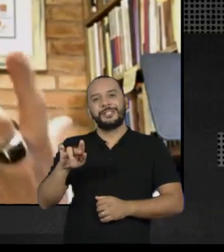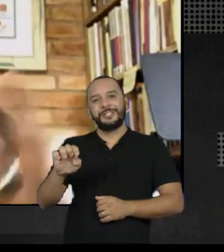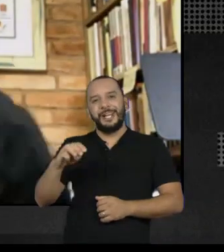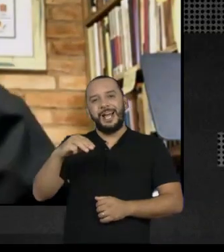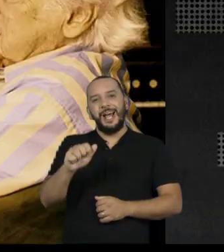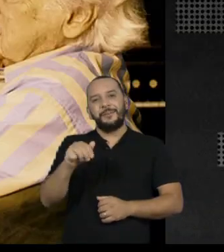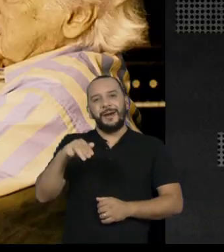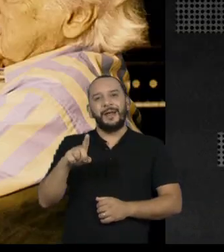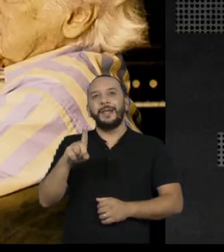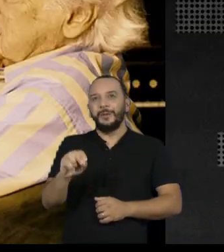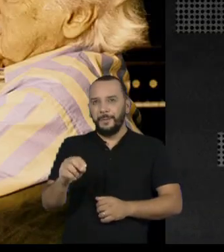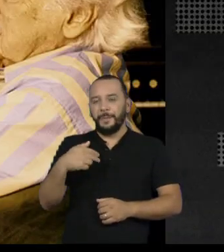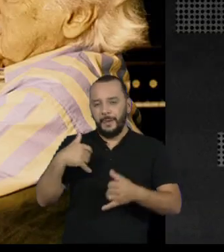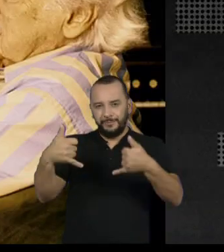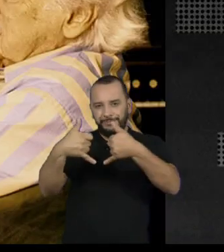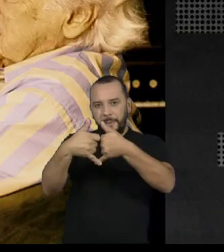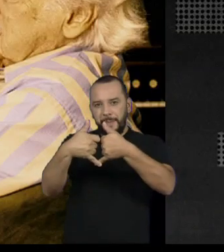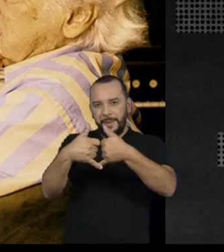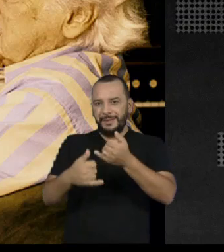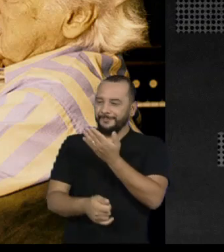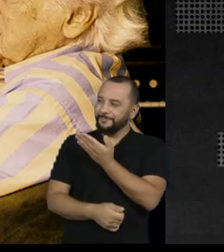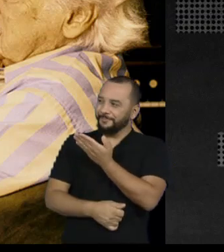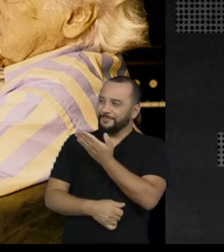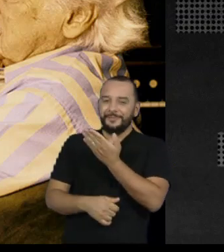uma grana nesse... Cadê os direitos?